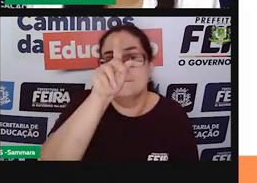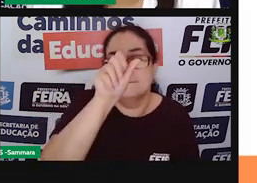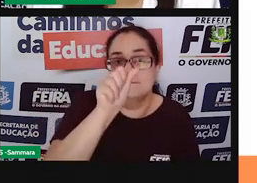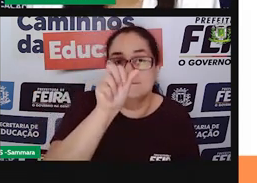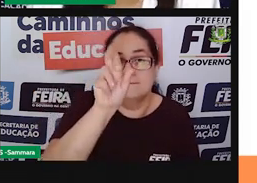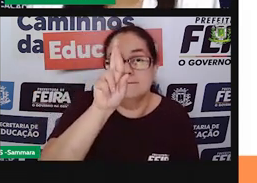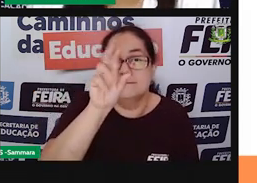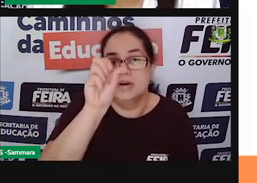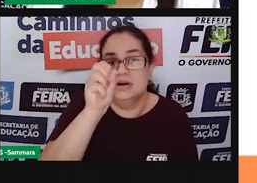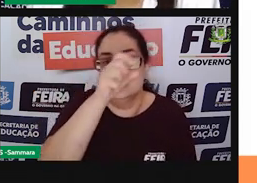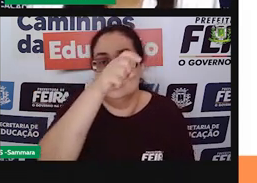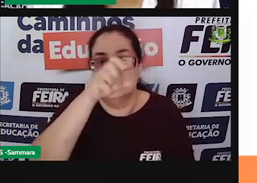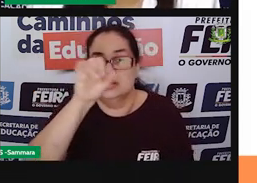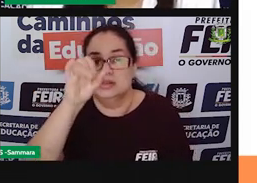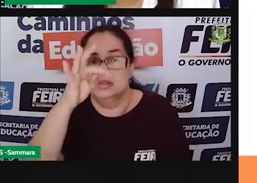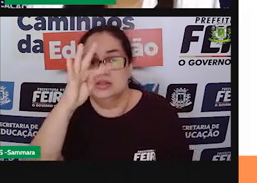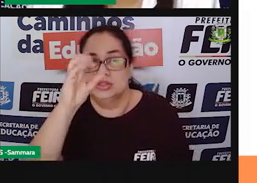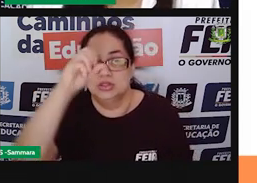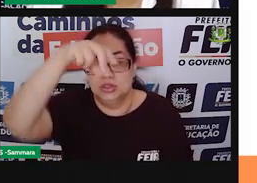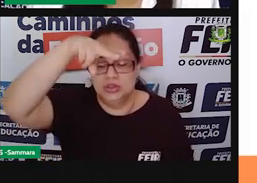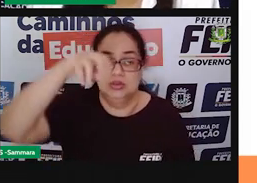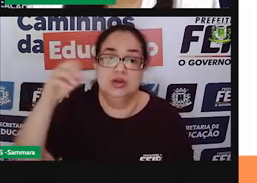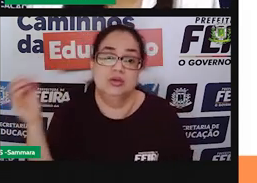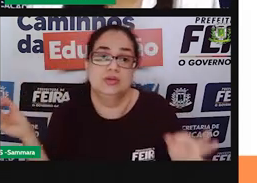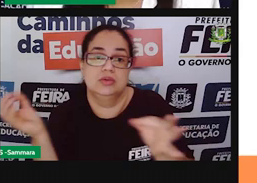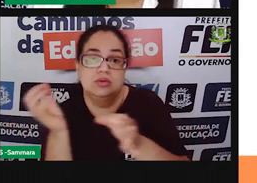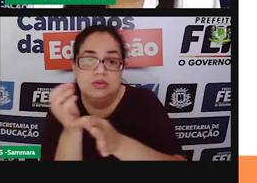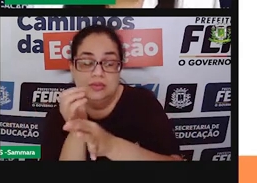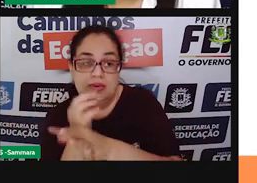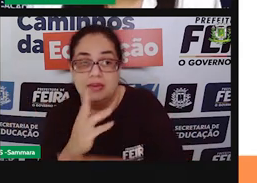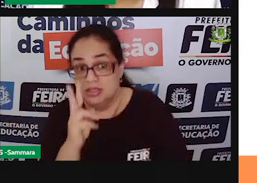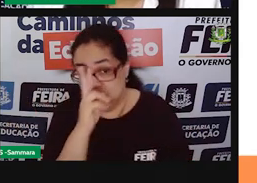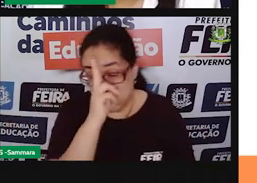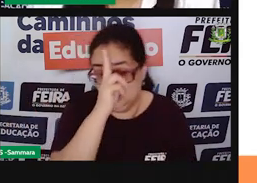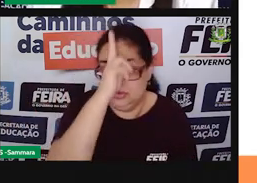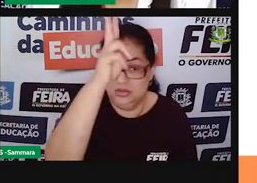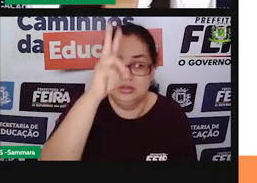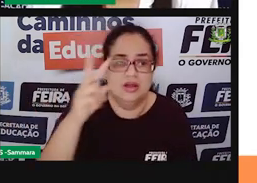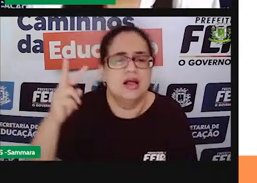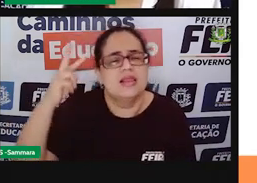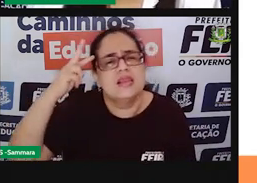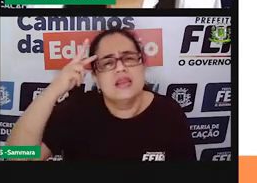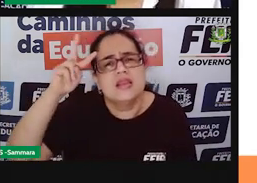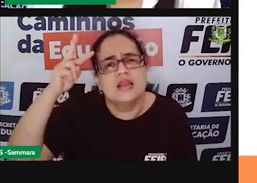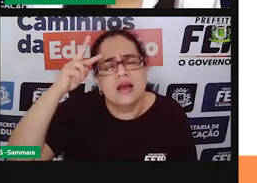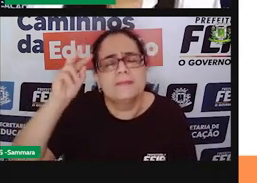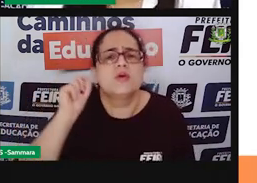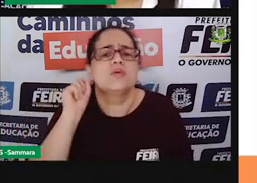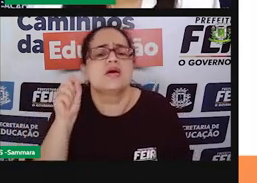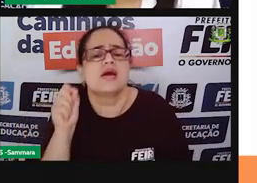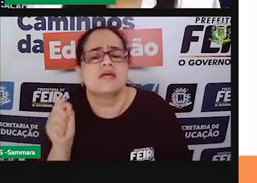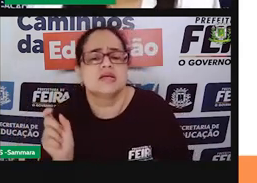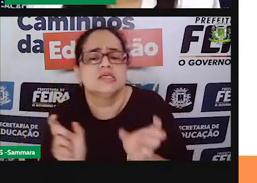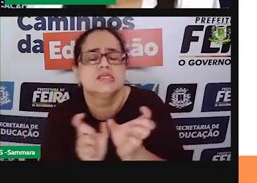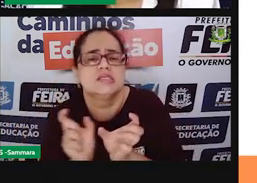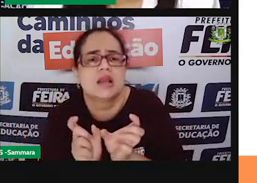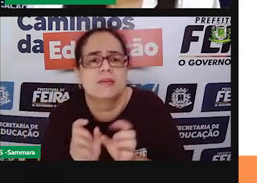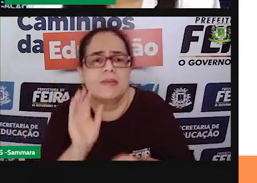paroxítona, tendo a penúltima sílaba como sílaba tônica. Estão lembrados aí do que é sílaba tônica?